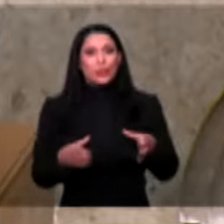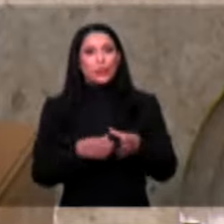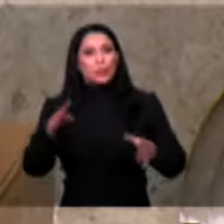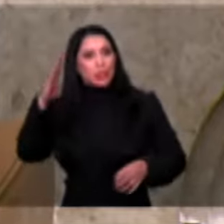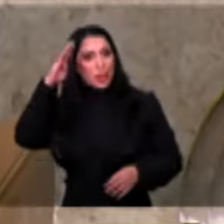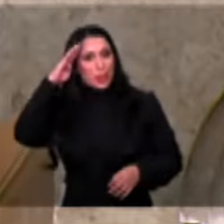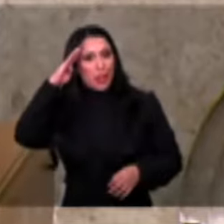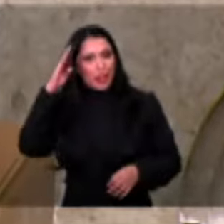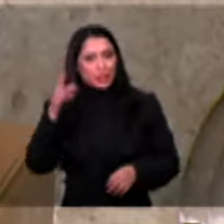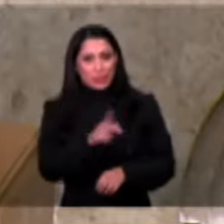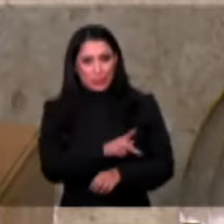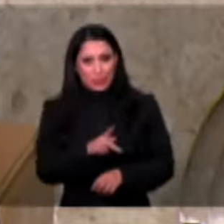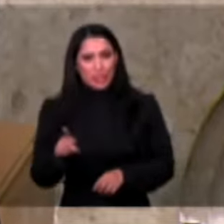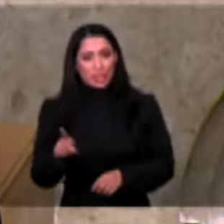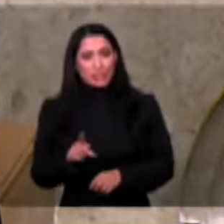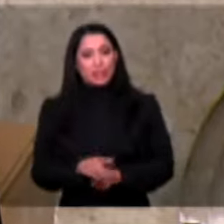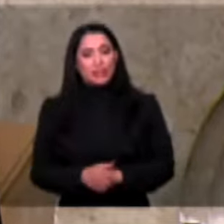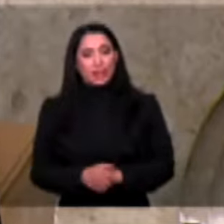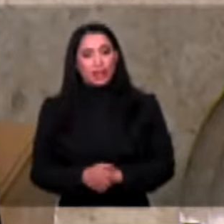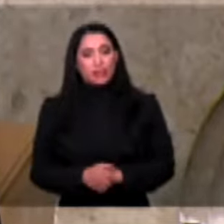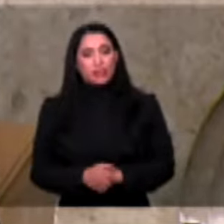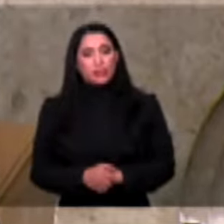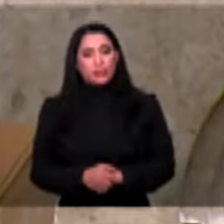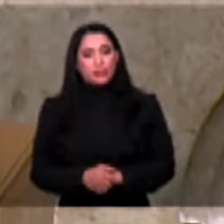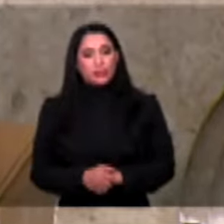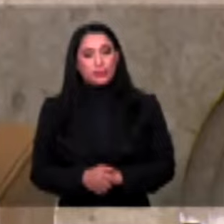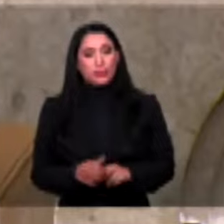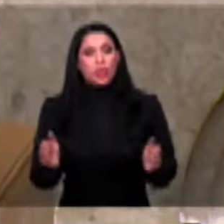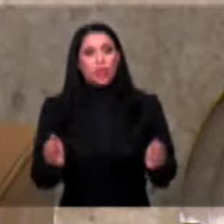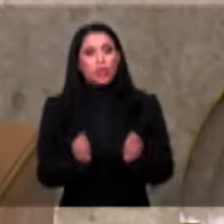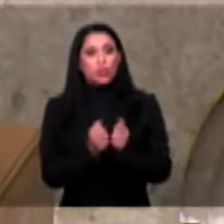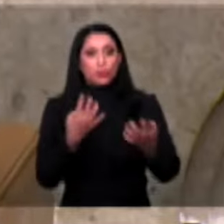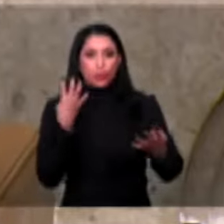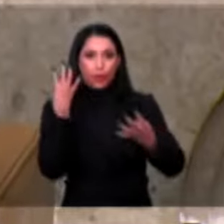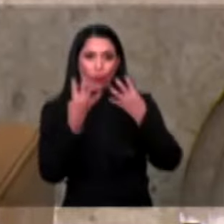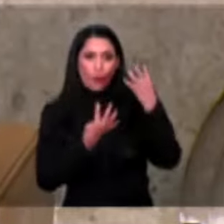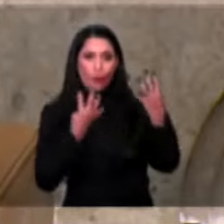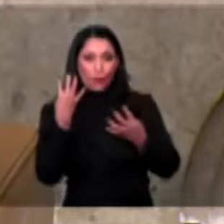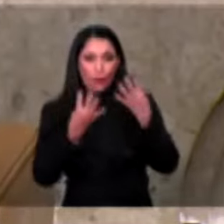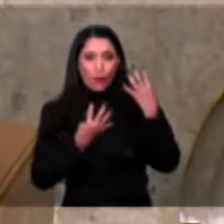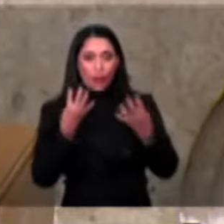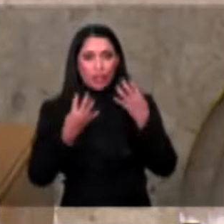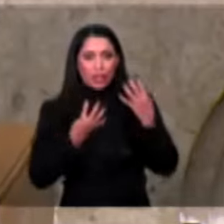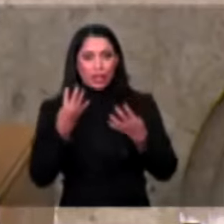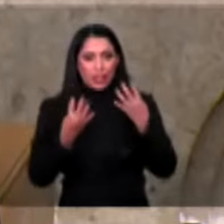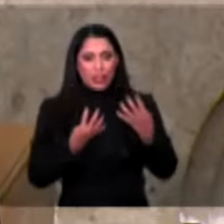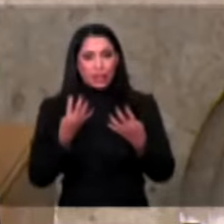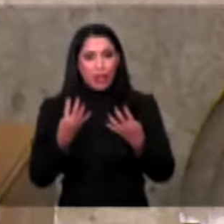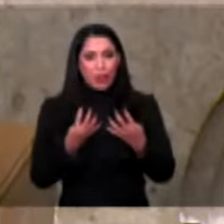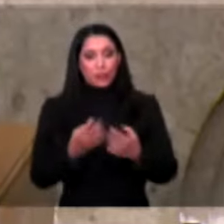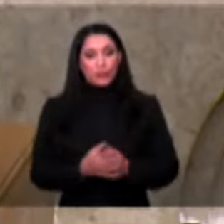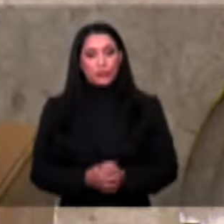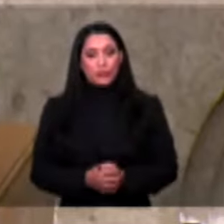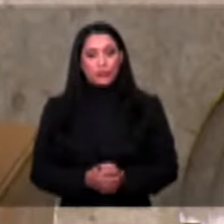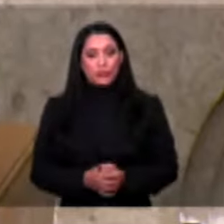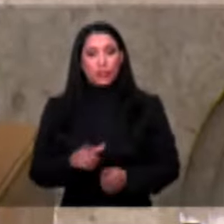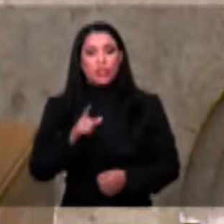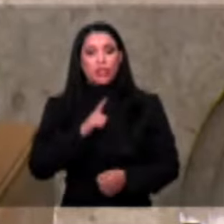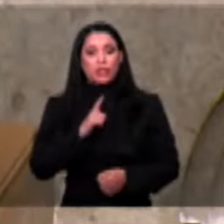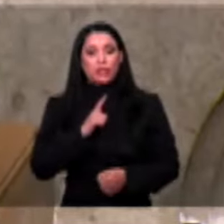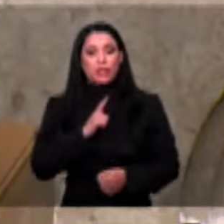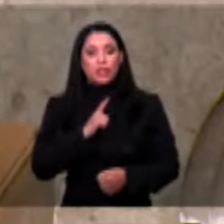Guarda Presidencial, acompanhada pelo Coral Supremo Encanto, executará um